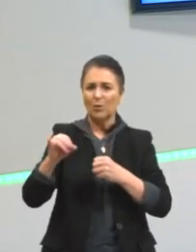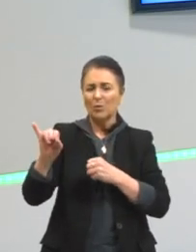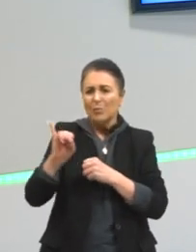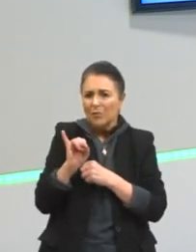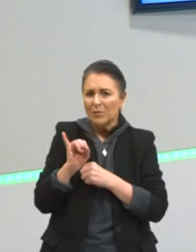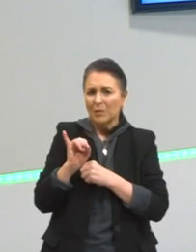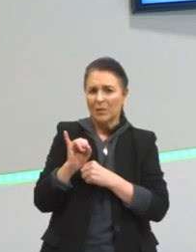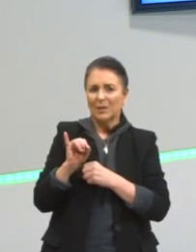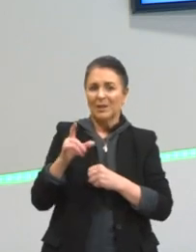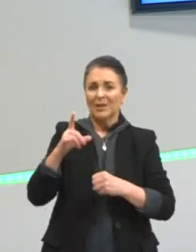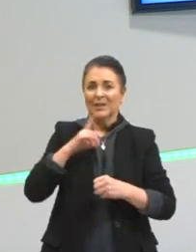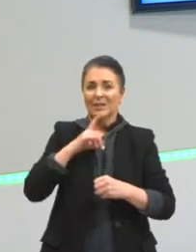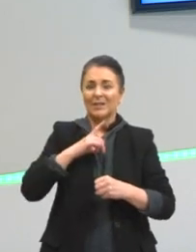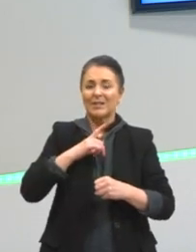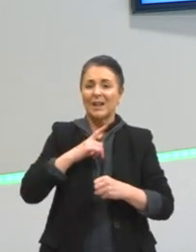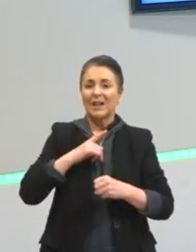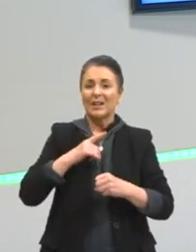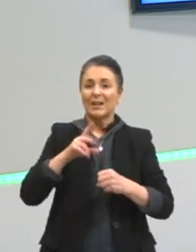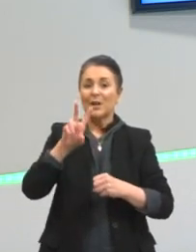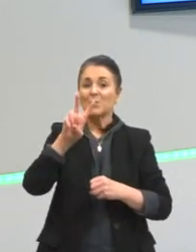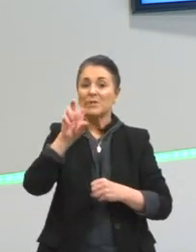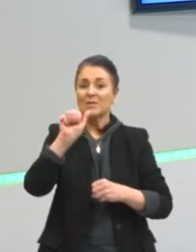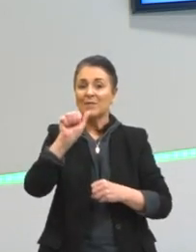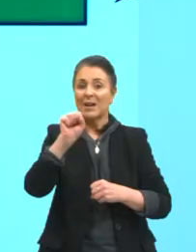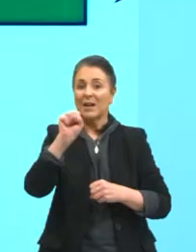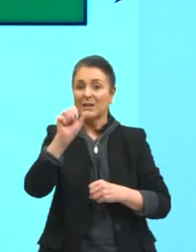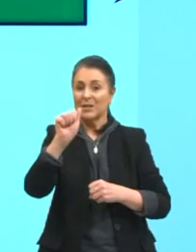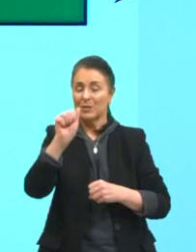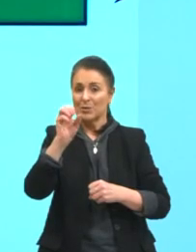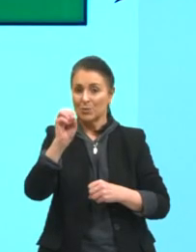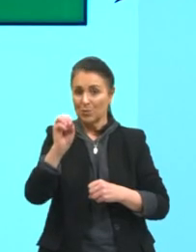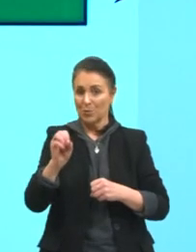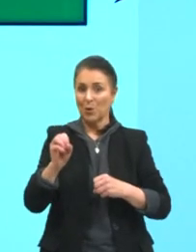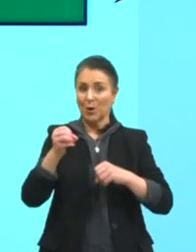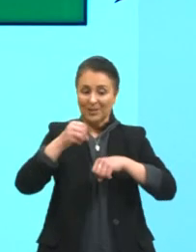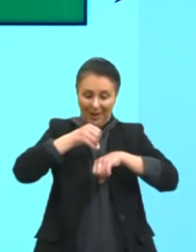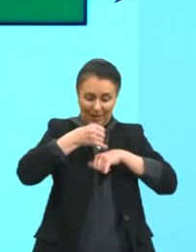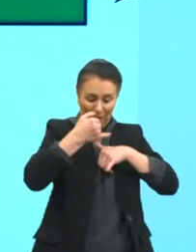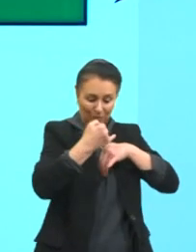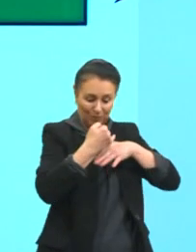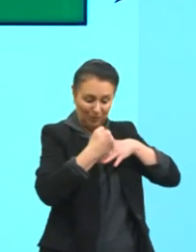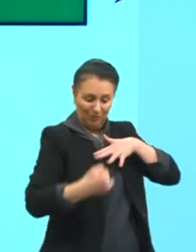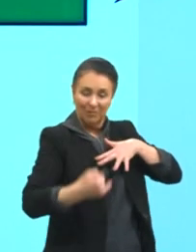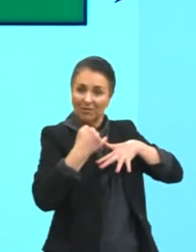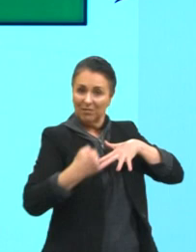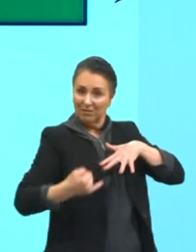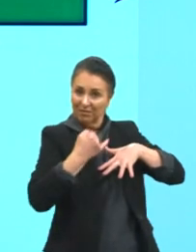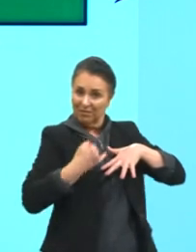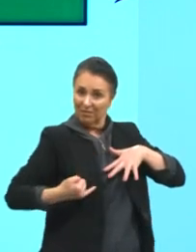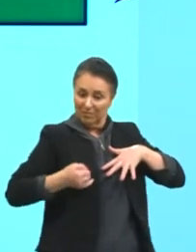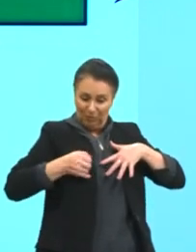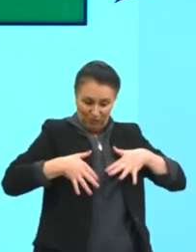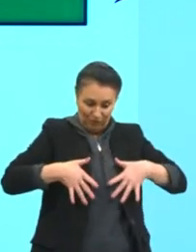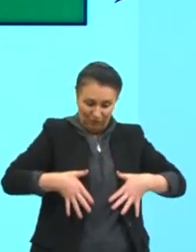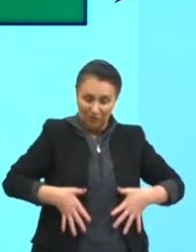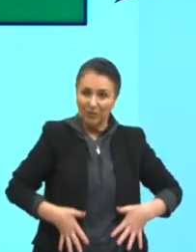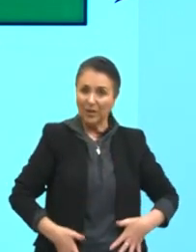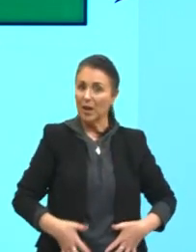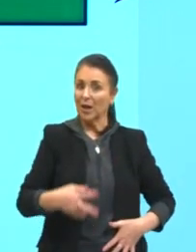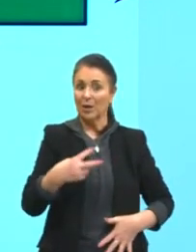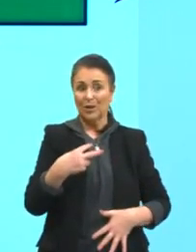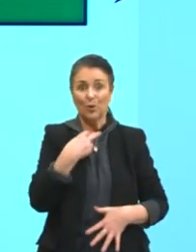então temos os vasos linfáticos que vão filtrar e tudo que não era para tar no sangue no nosso